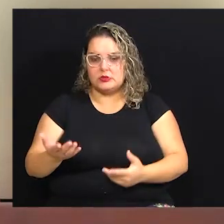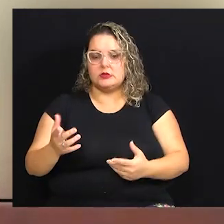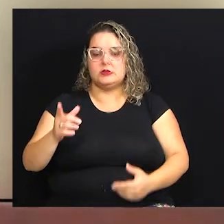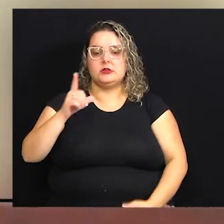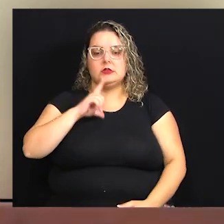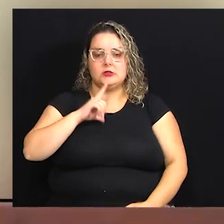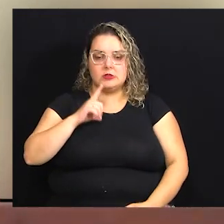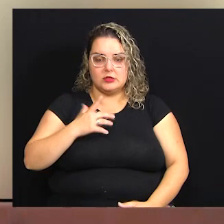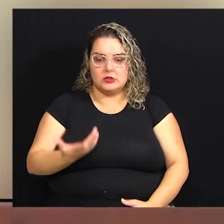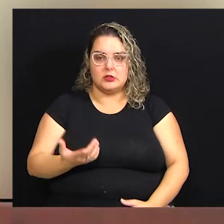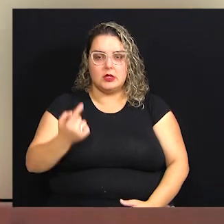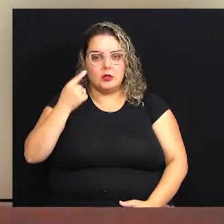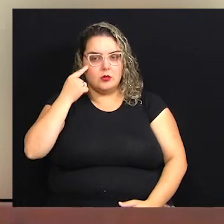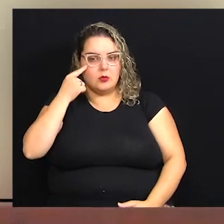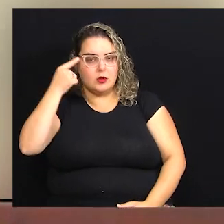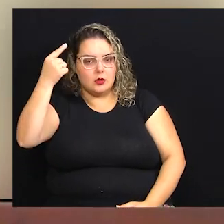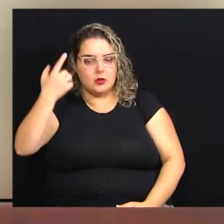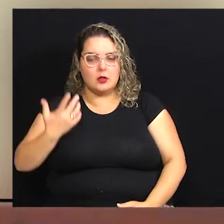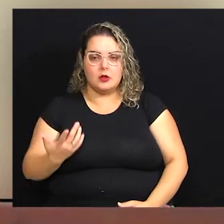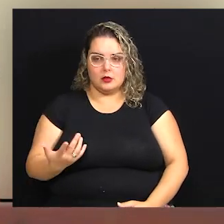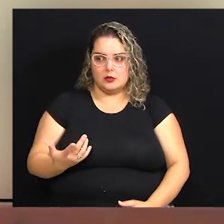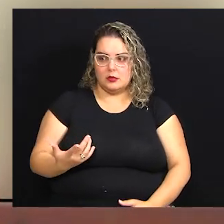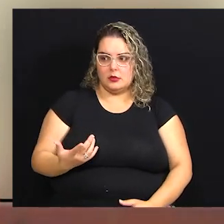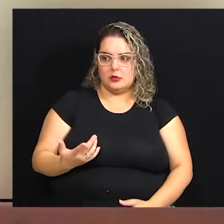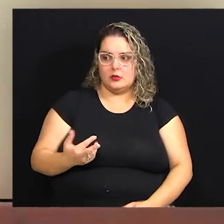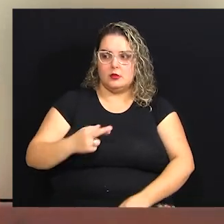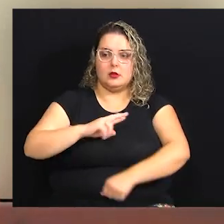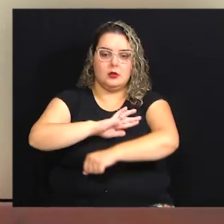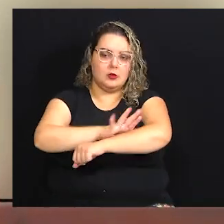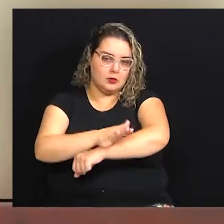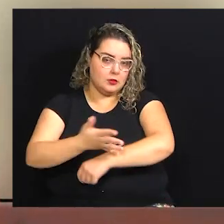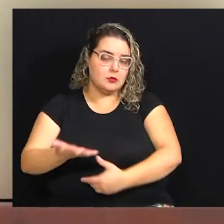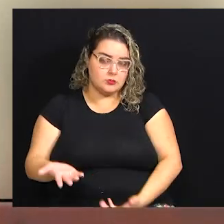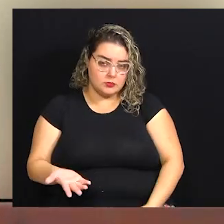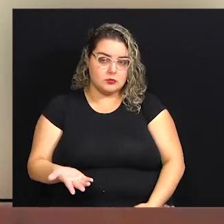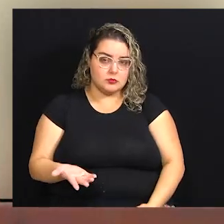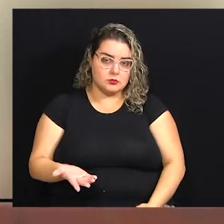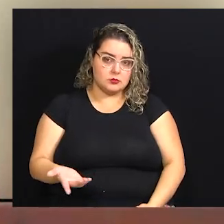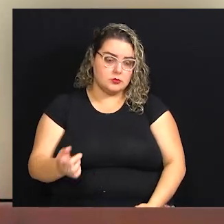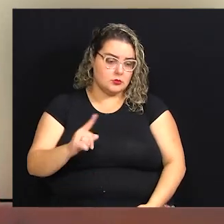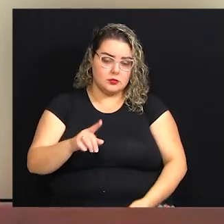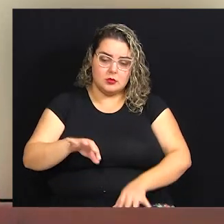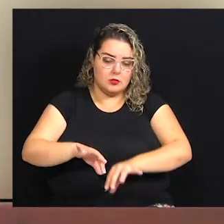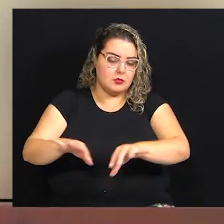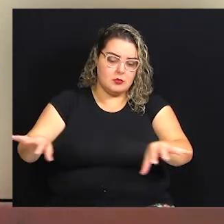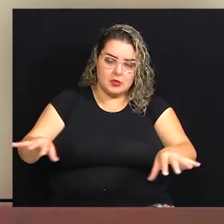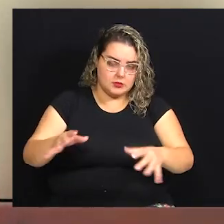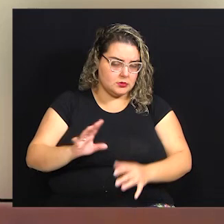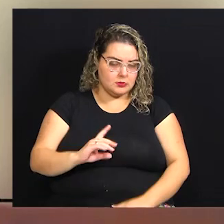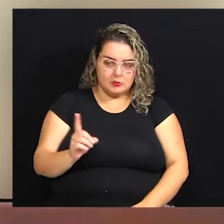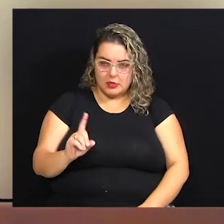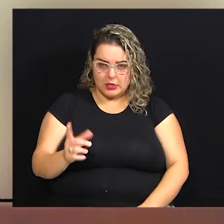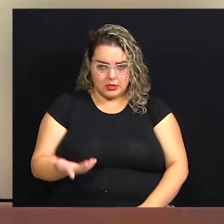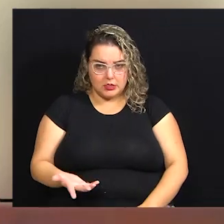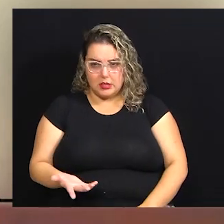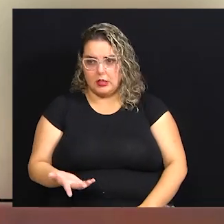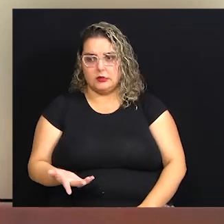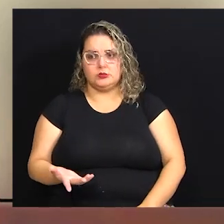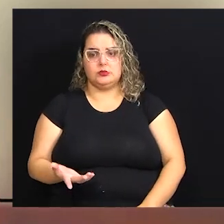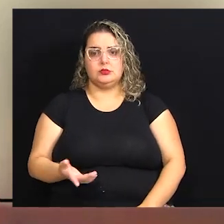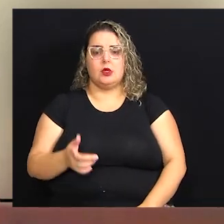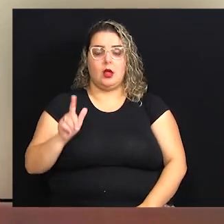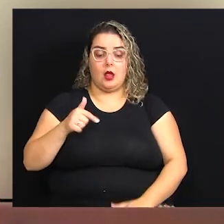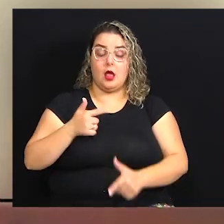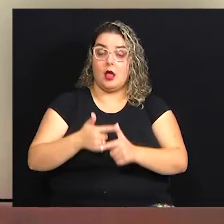eles têm o mesmo poço ideológico do racismo, né? Não se tratam de atos isolados, se trata aí